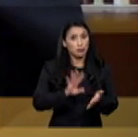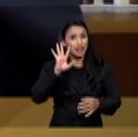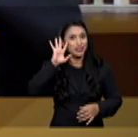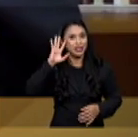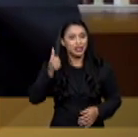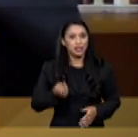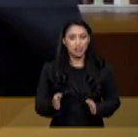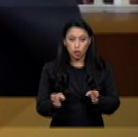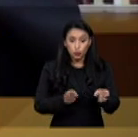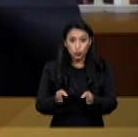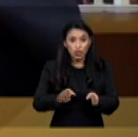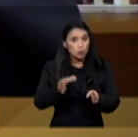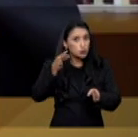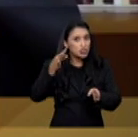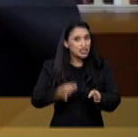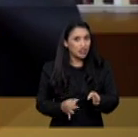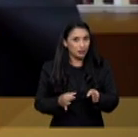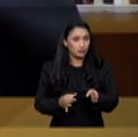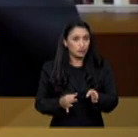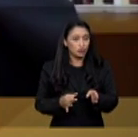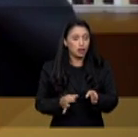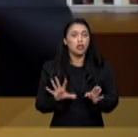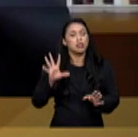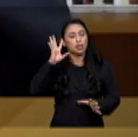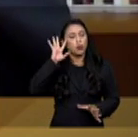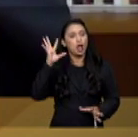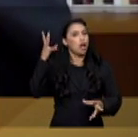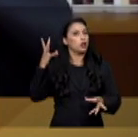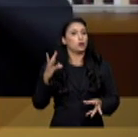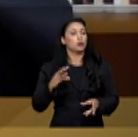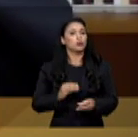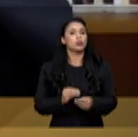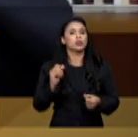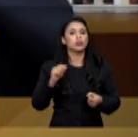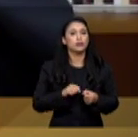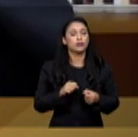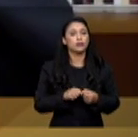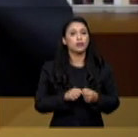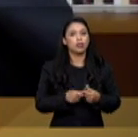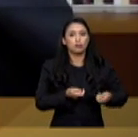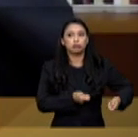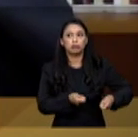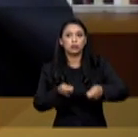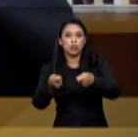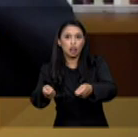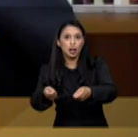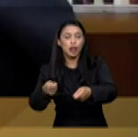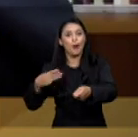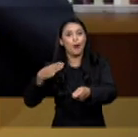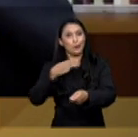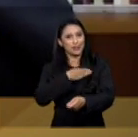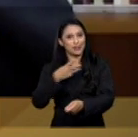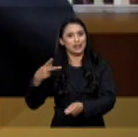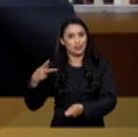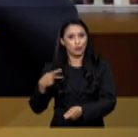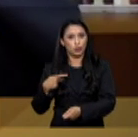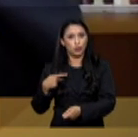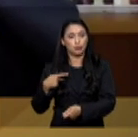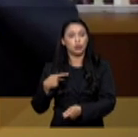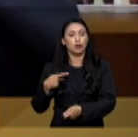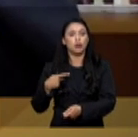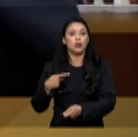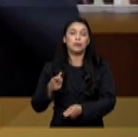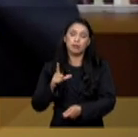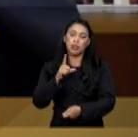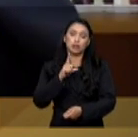por prazo certo, sendo suas conclusões, se for o caso, encaminhadas ao Ministério Público para que promova